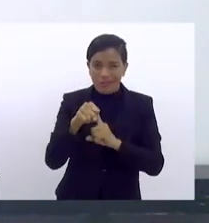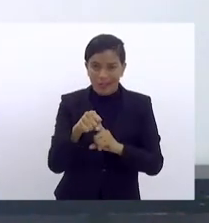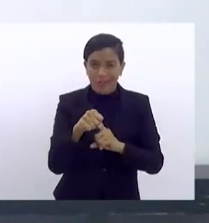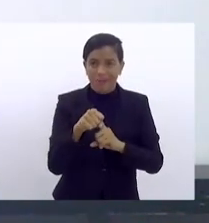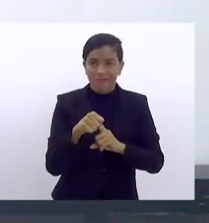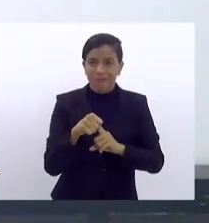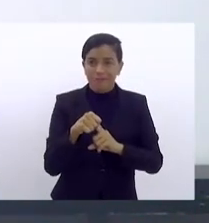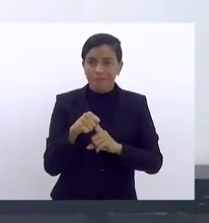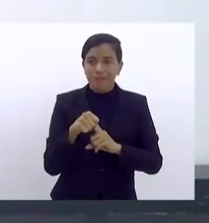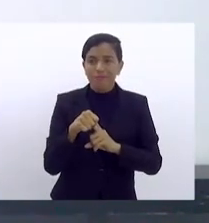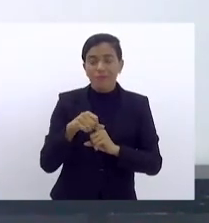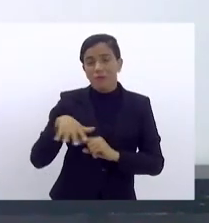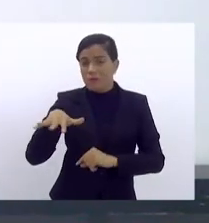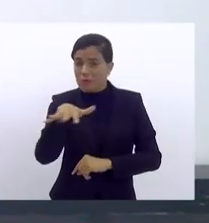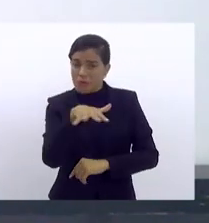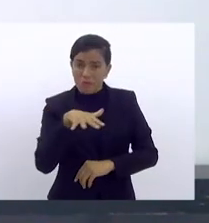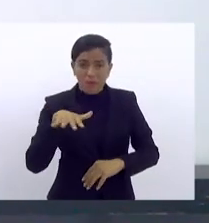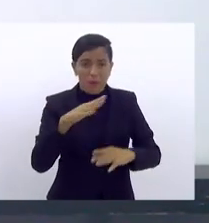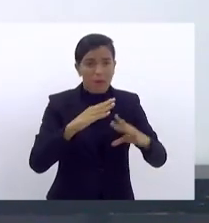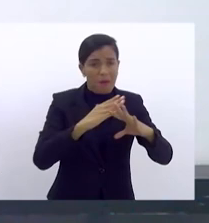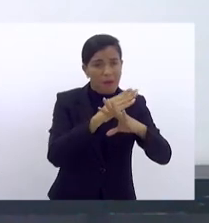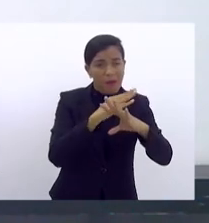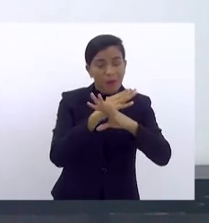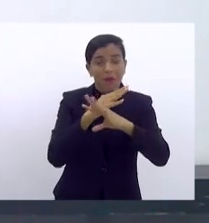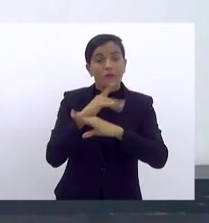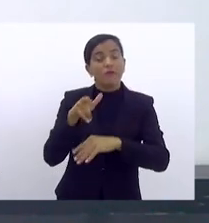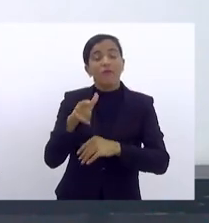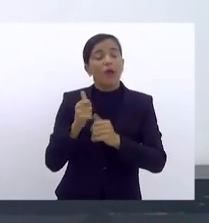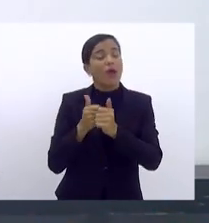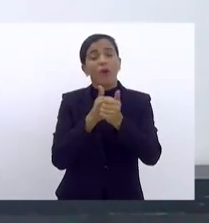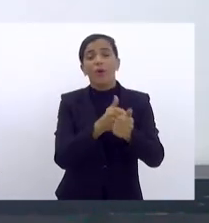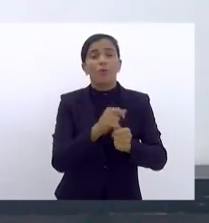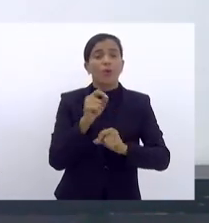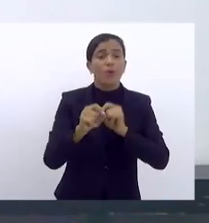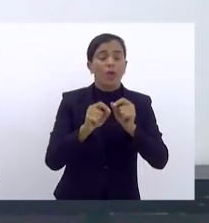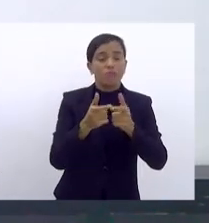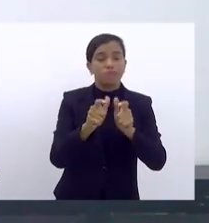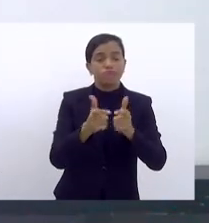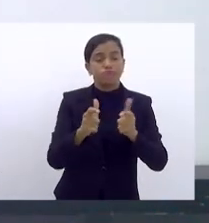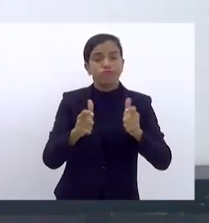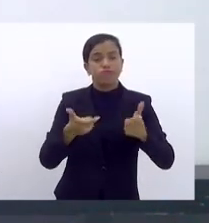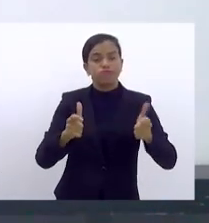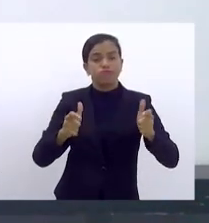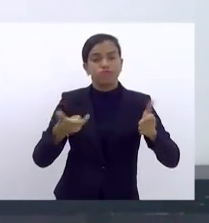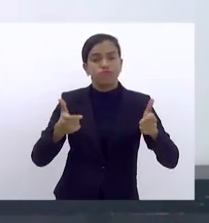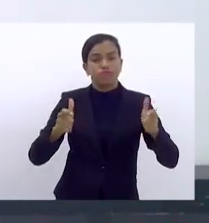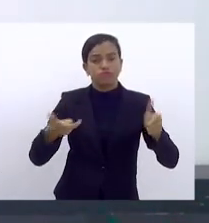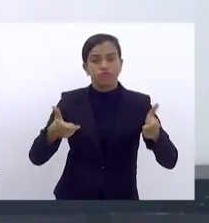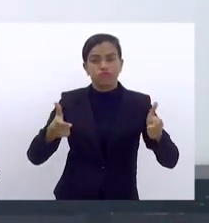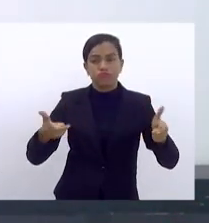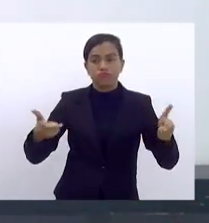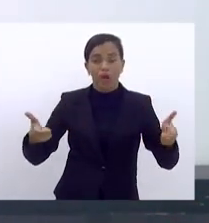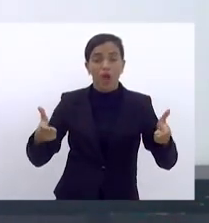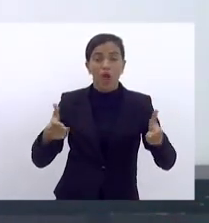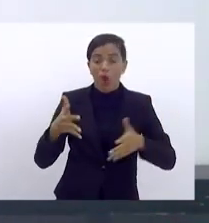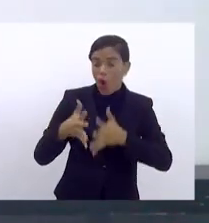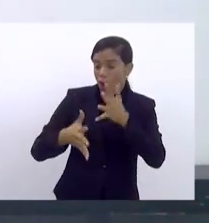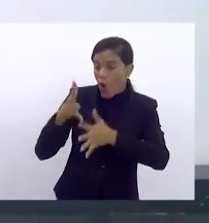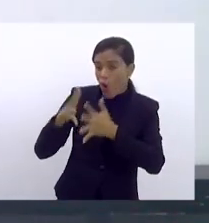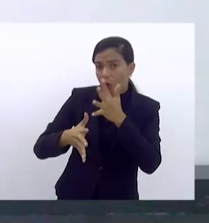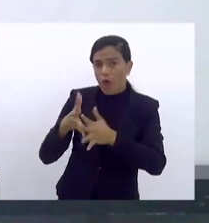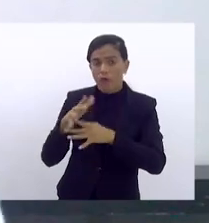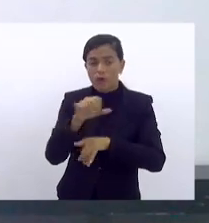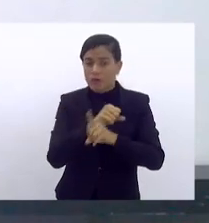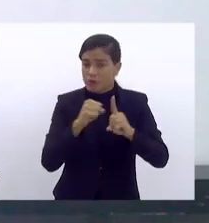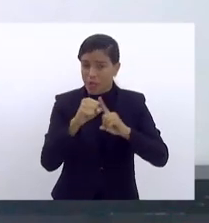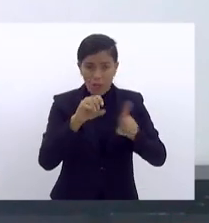do espaço urbano ele foi acompanhado de um aumento de uma escalada de conflitos sociais que não são